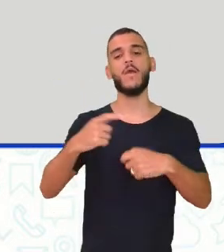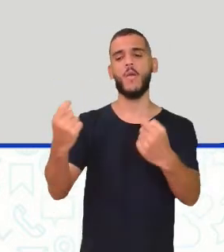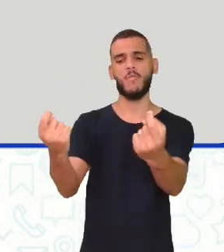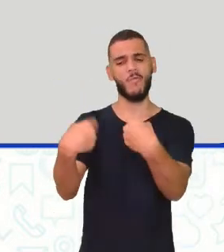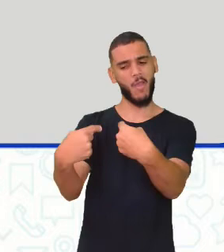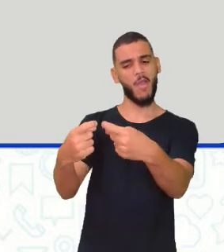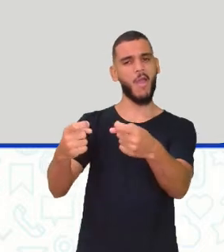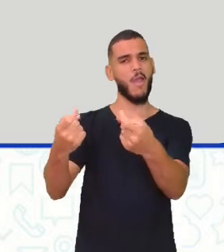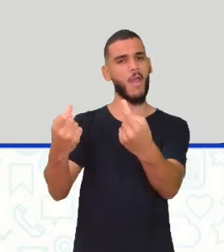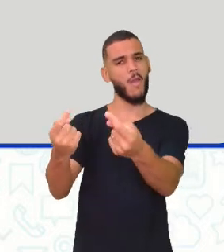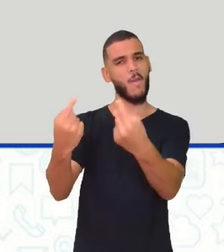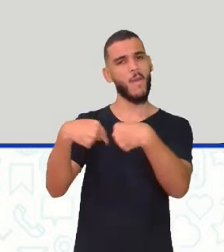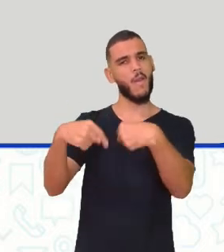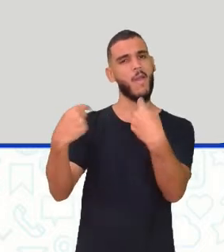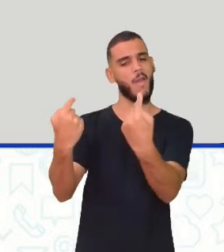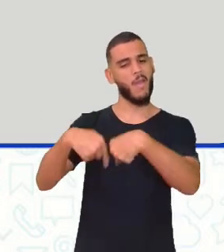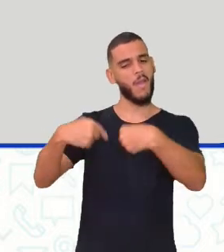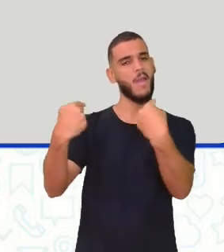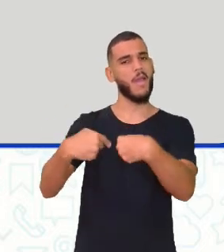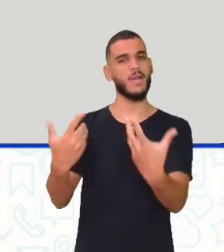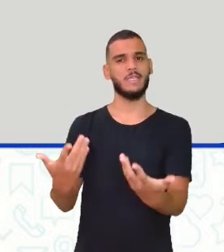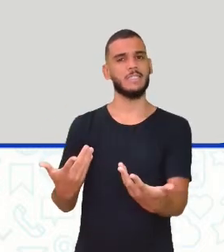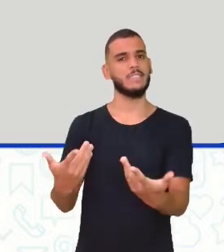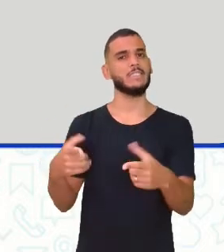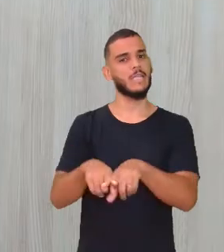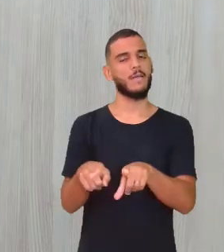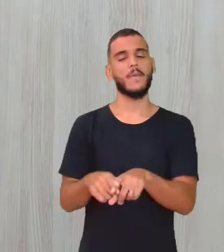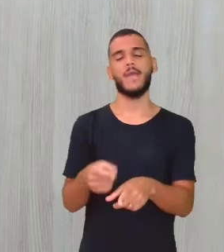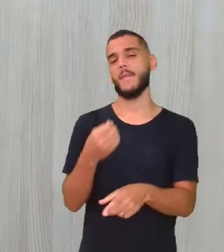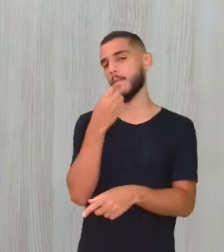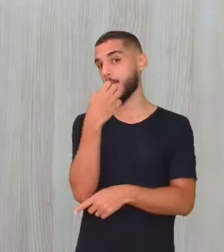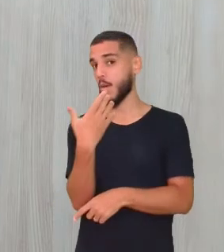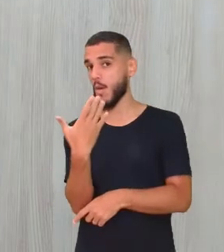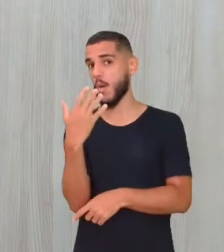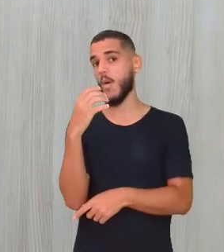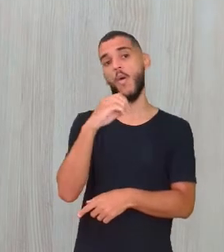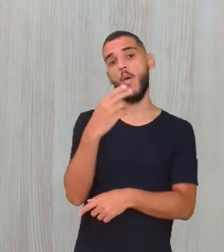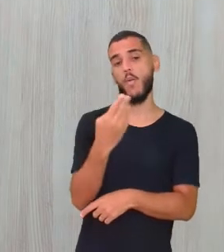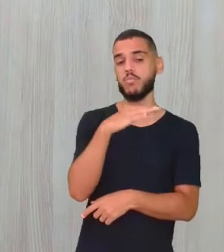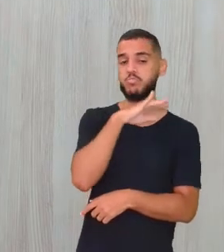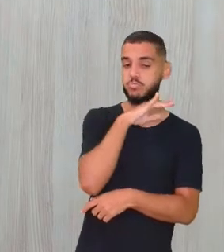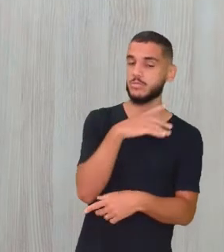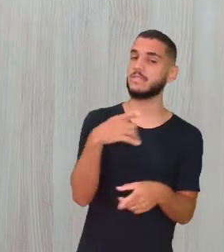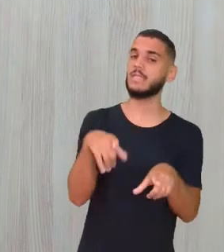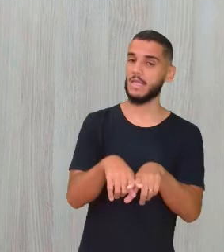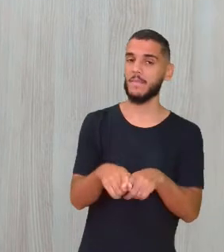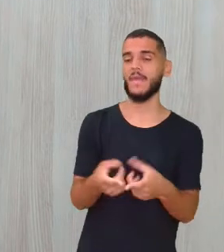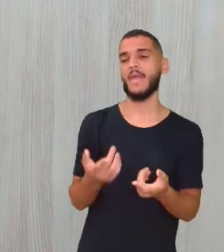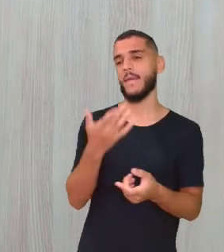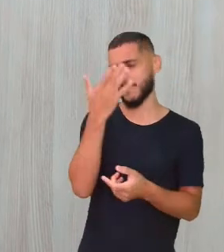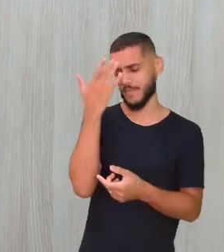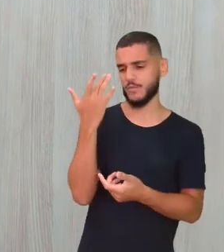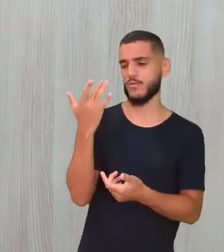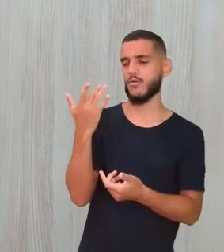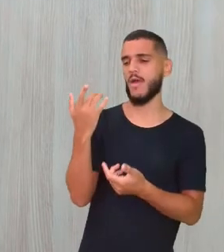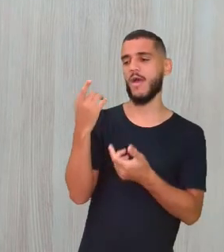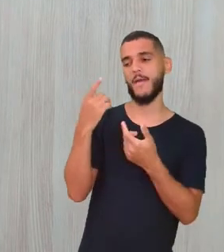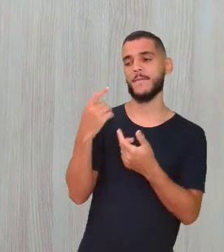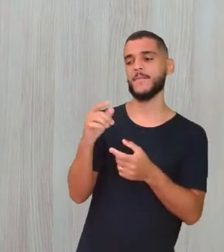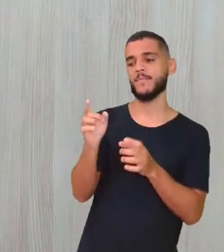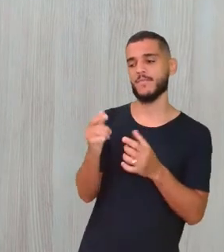algo que soou como insulto. Pode ser bom e pode ser ruim, né? Pode ser comigo, nossa, mexeu comigo, fiquei assim